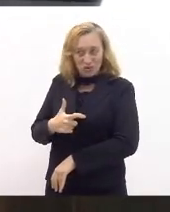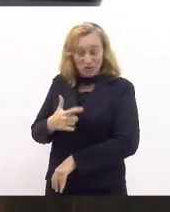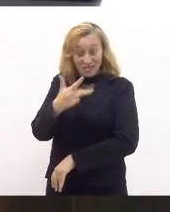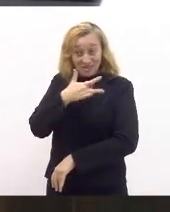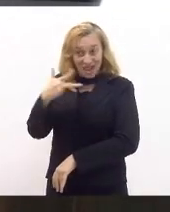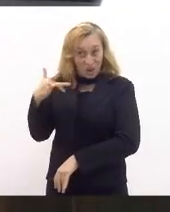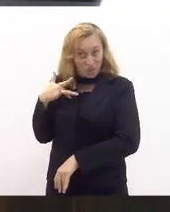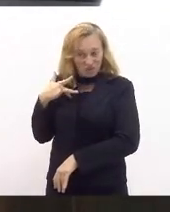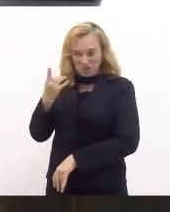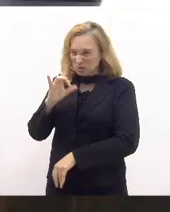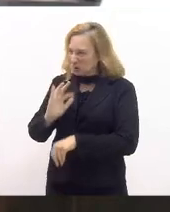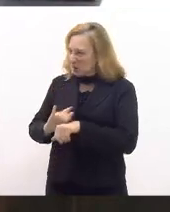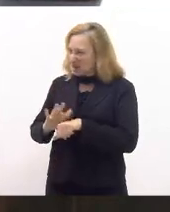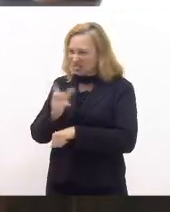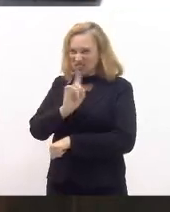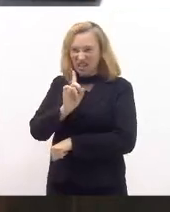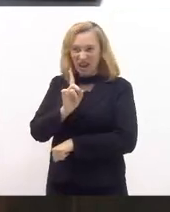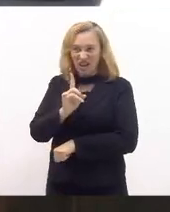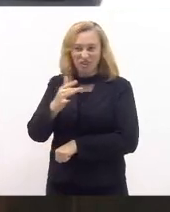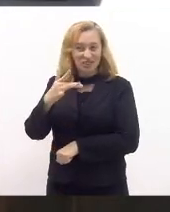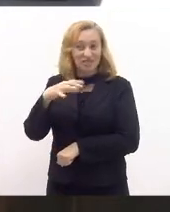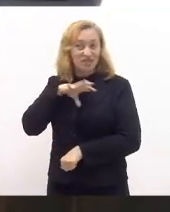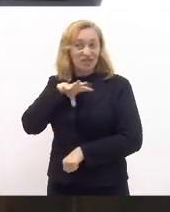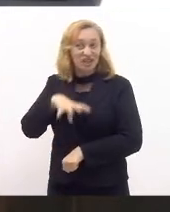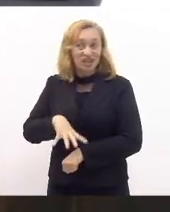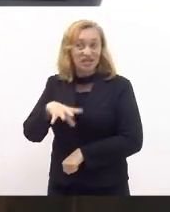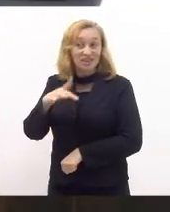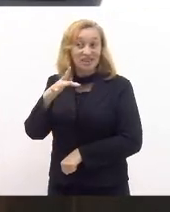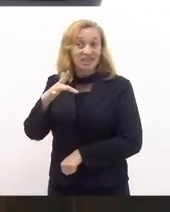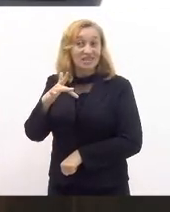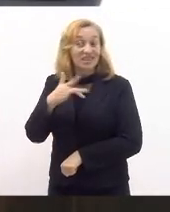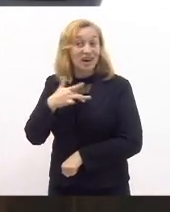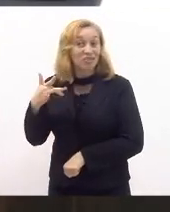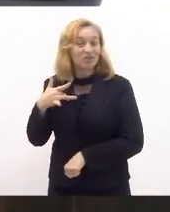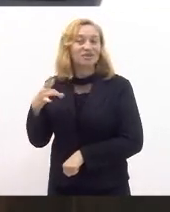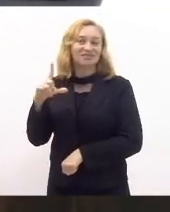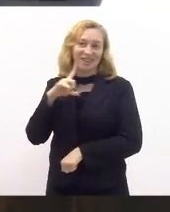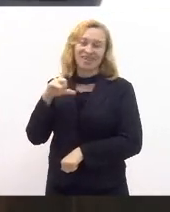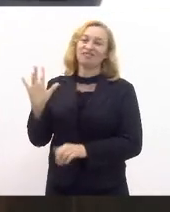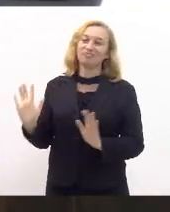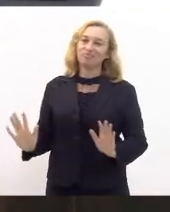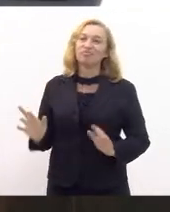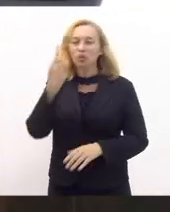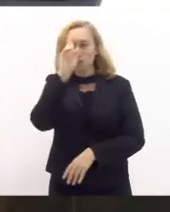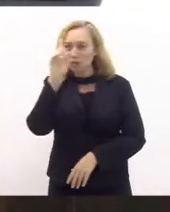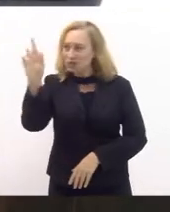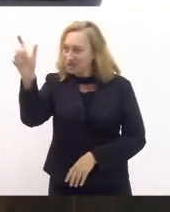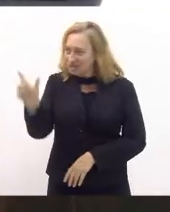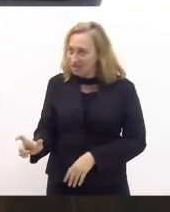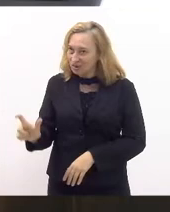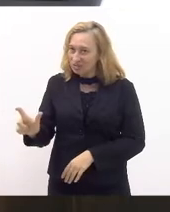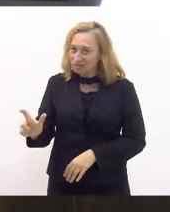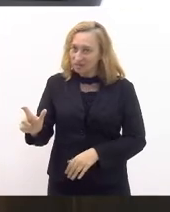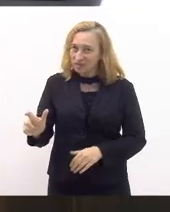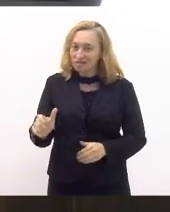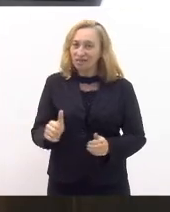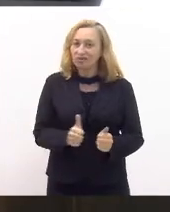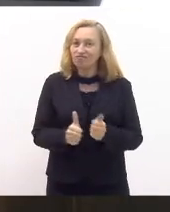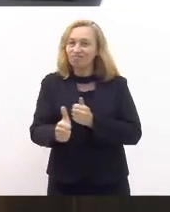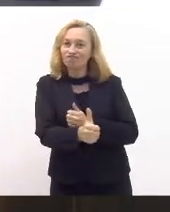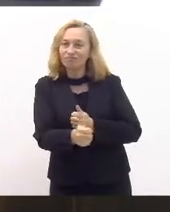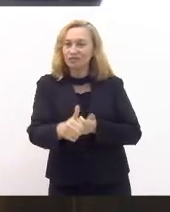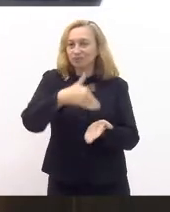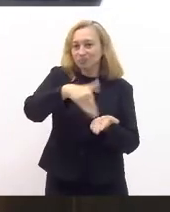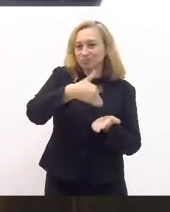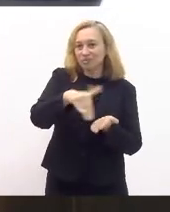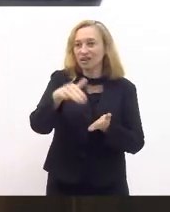não tem vascaíno doente, negócio de vascaíno doente, e o senhor, à frente da Secretaria de Fazenda,